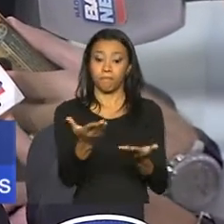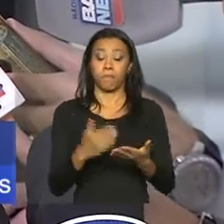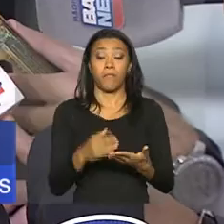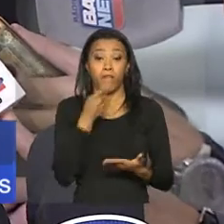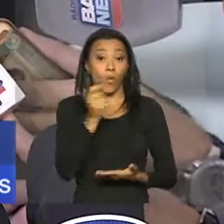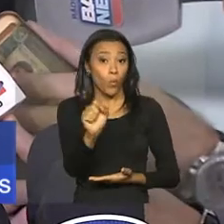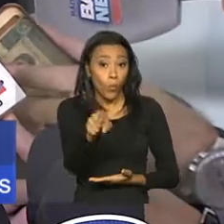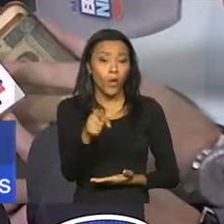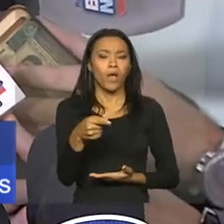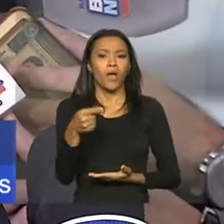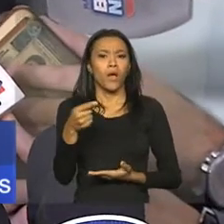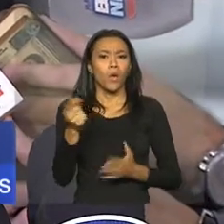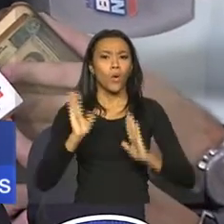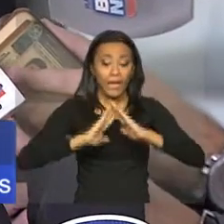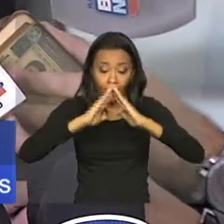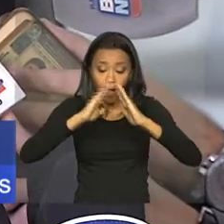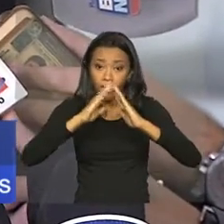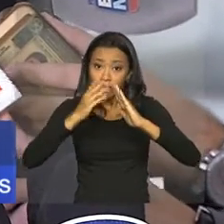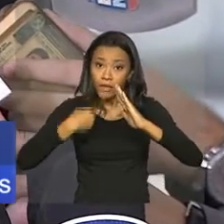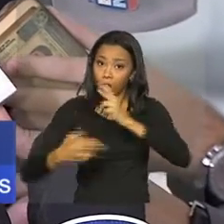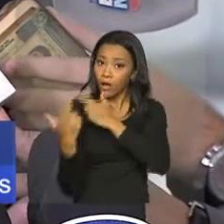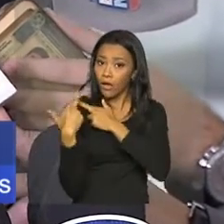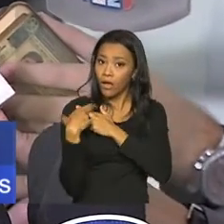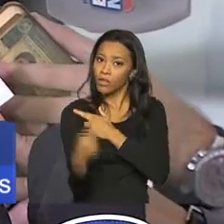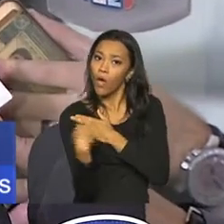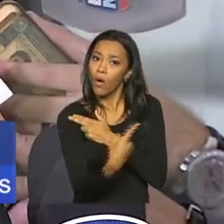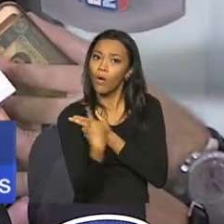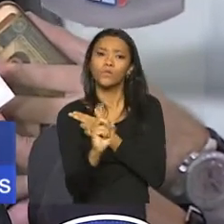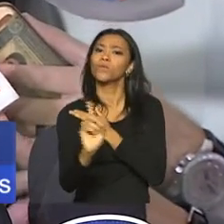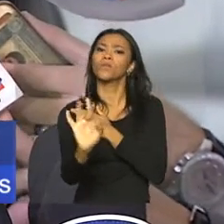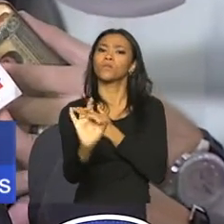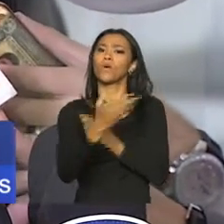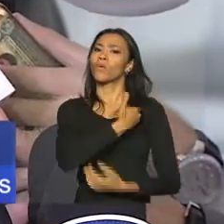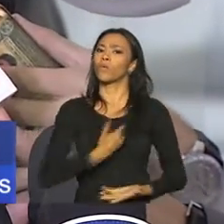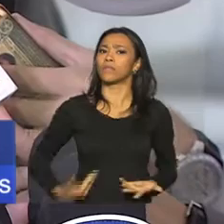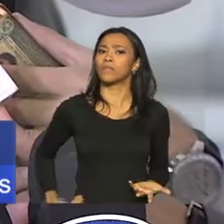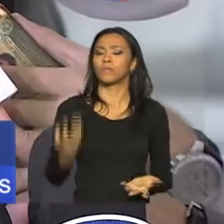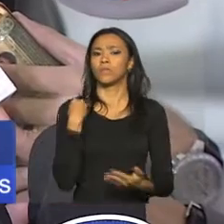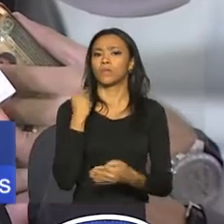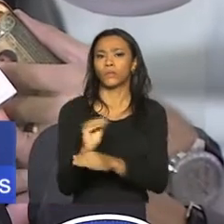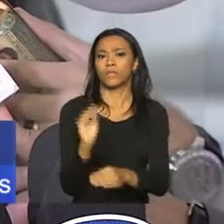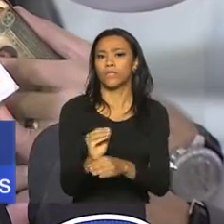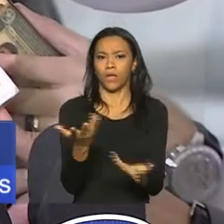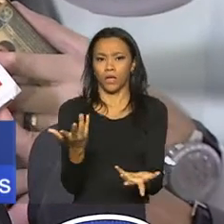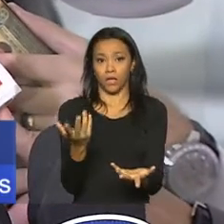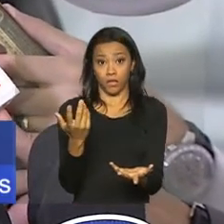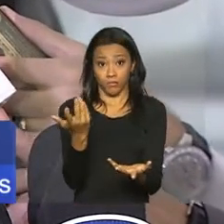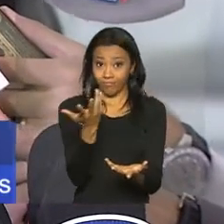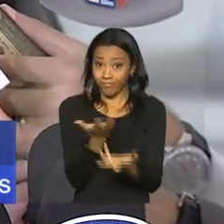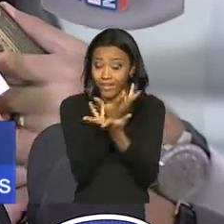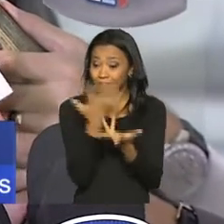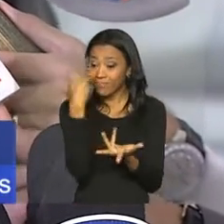com a casa comum é nosso também não é só o poder público que tem que cuidar dessa casa desse jardim